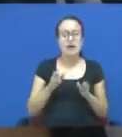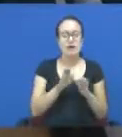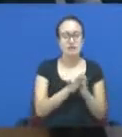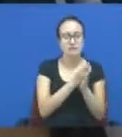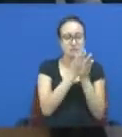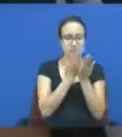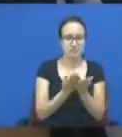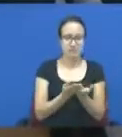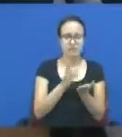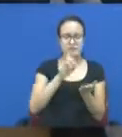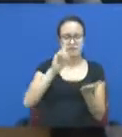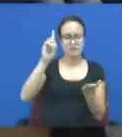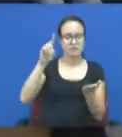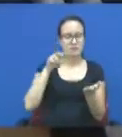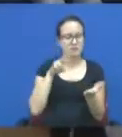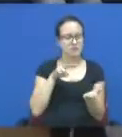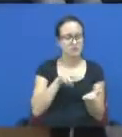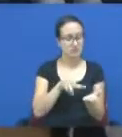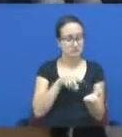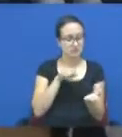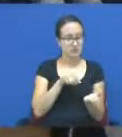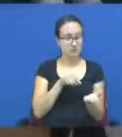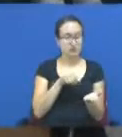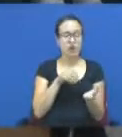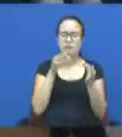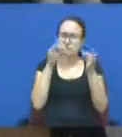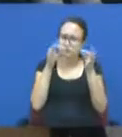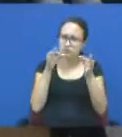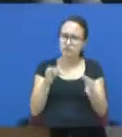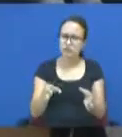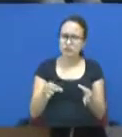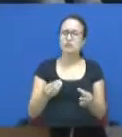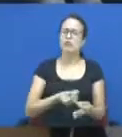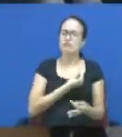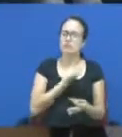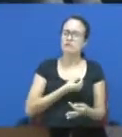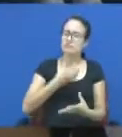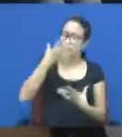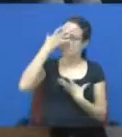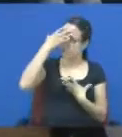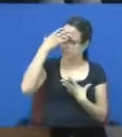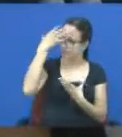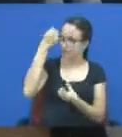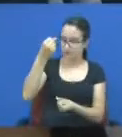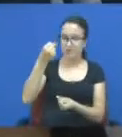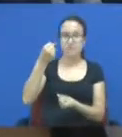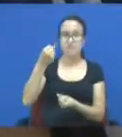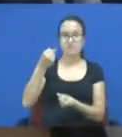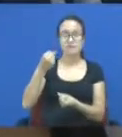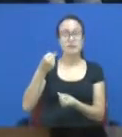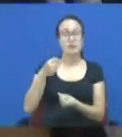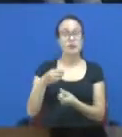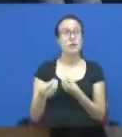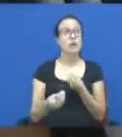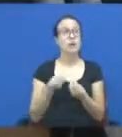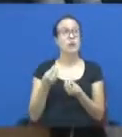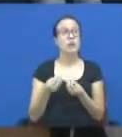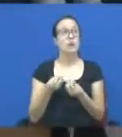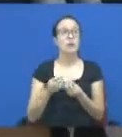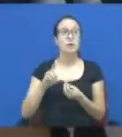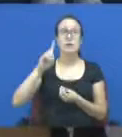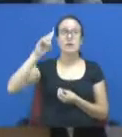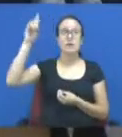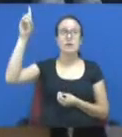que o justo viverá por fé. A única forma de alguém obter o favor de Deus é pela graça de